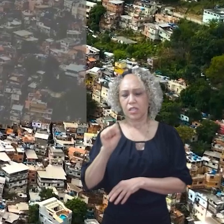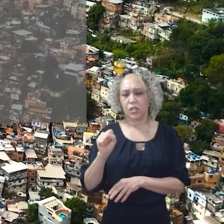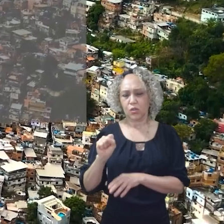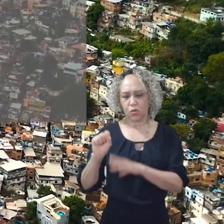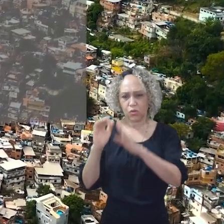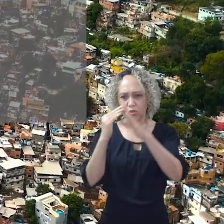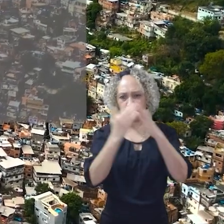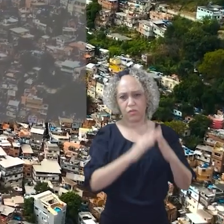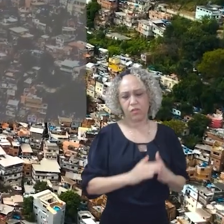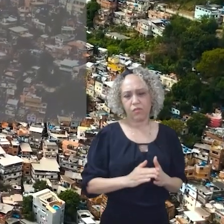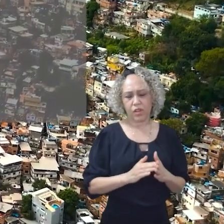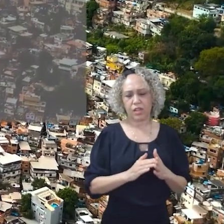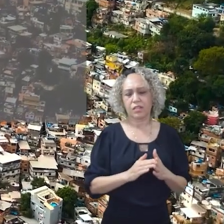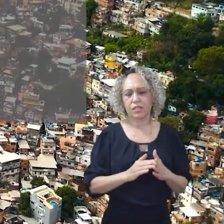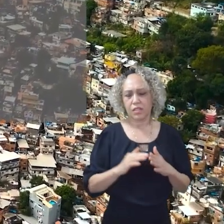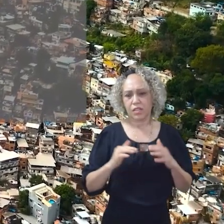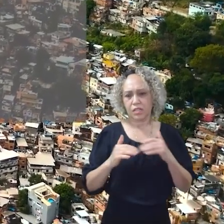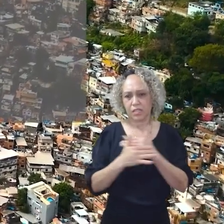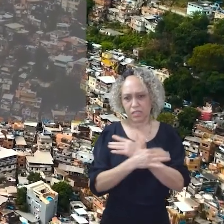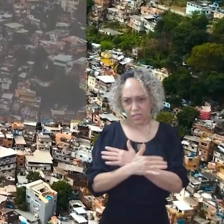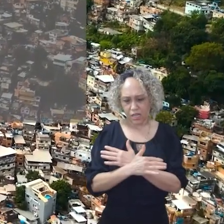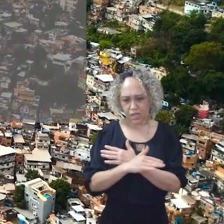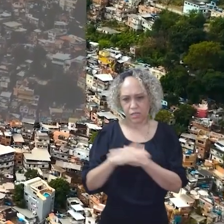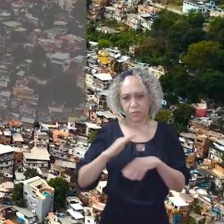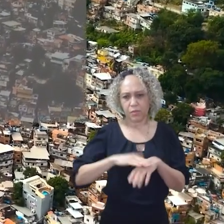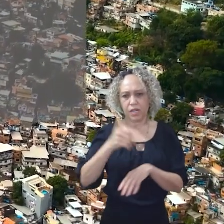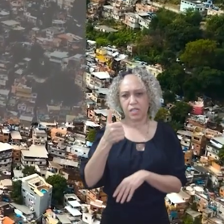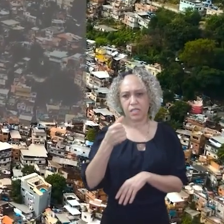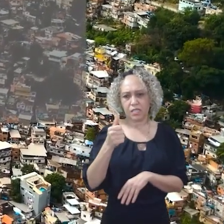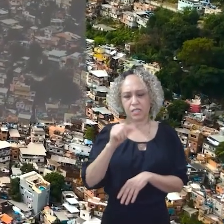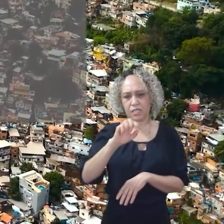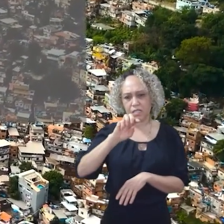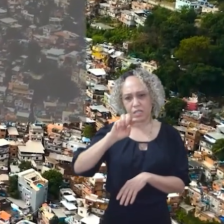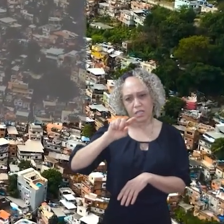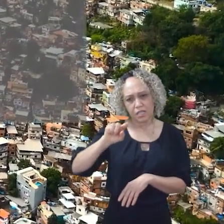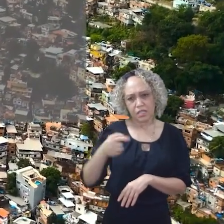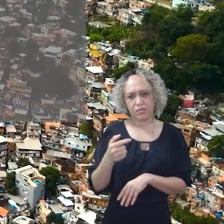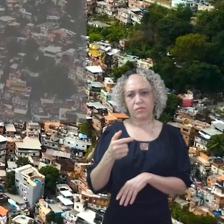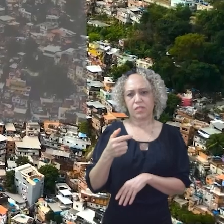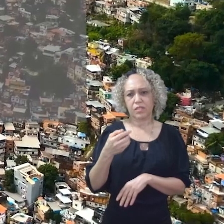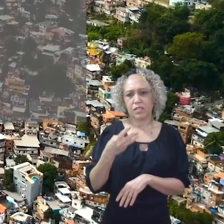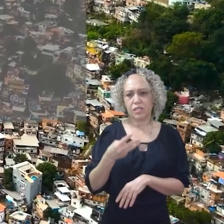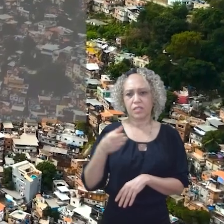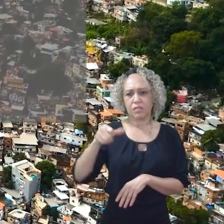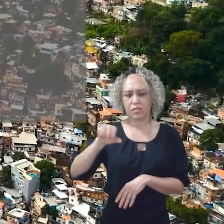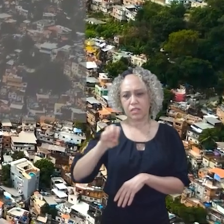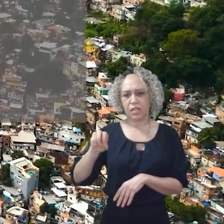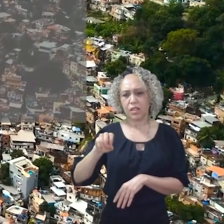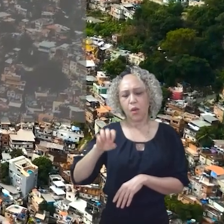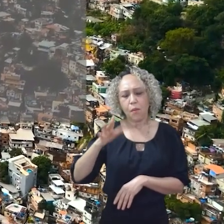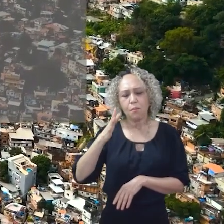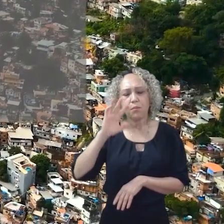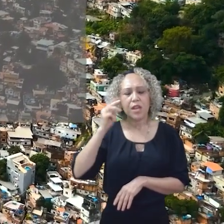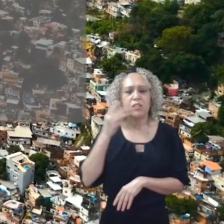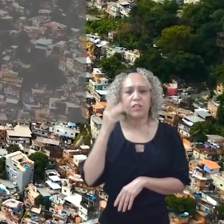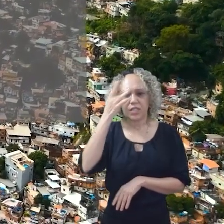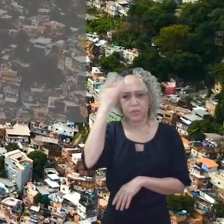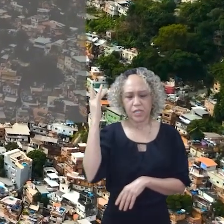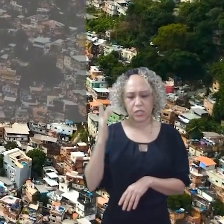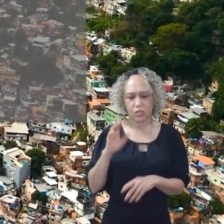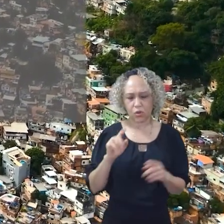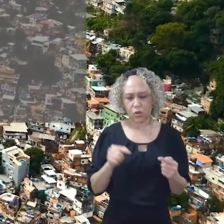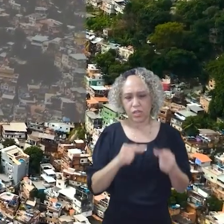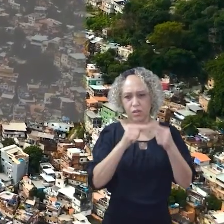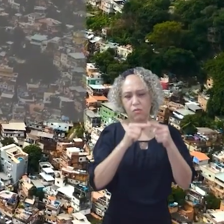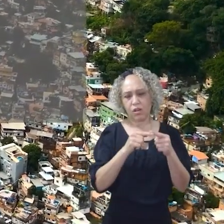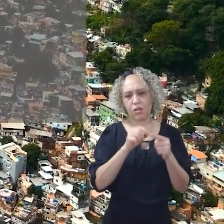12.348 favelas e comunidades urbanas, onde viviam mais de 16 milhões de pessoas, o que corresponde